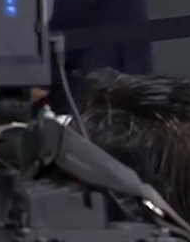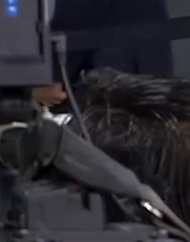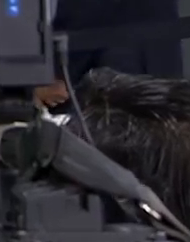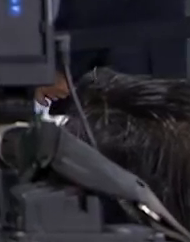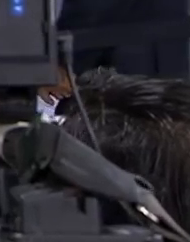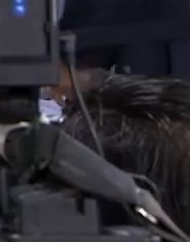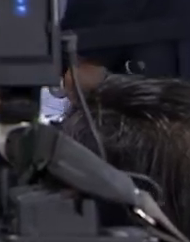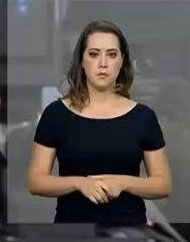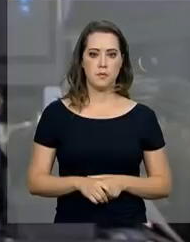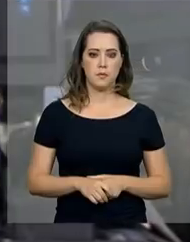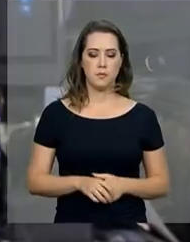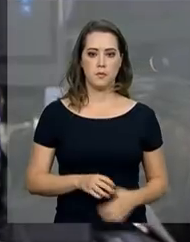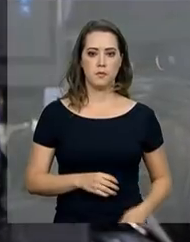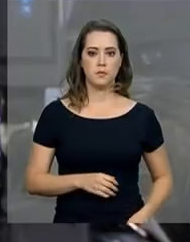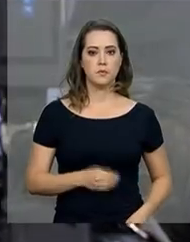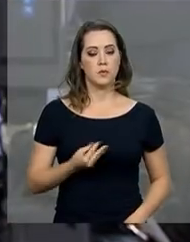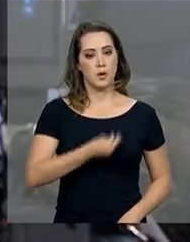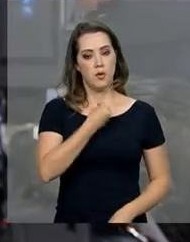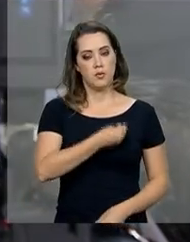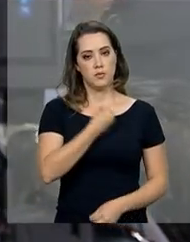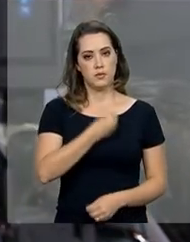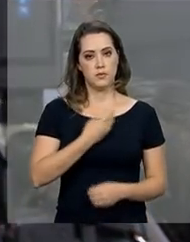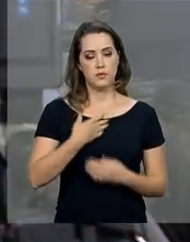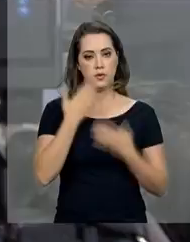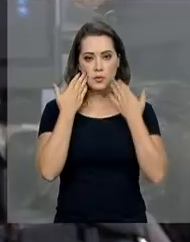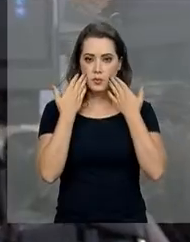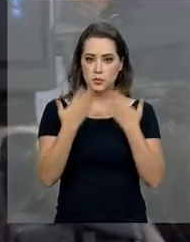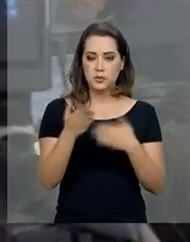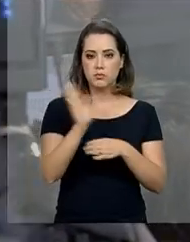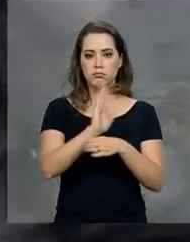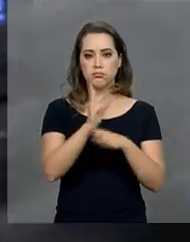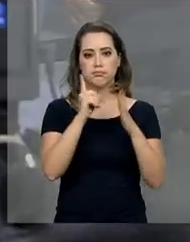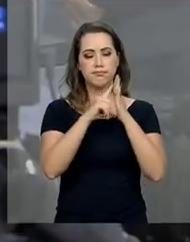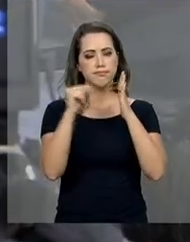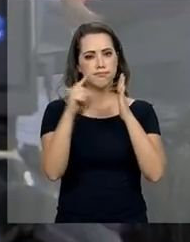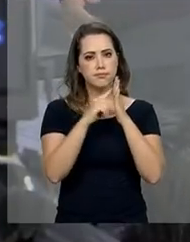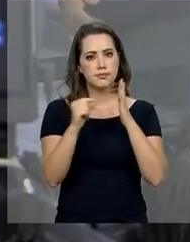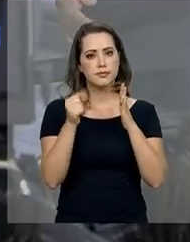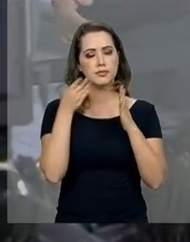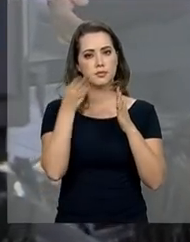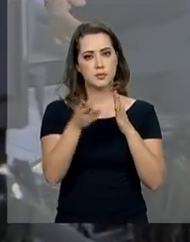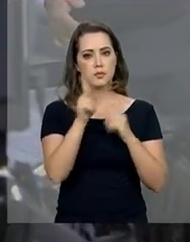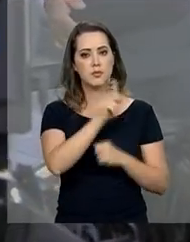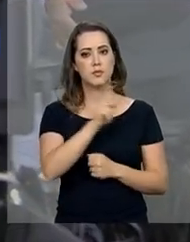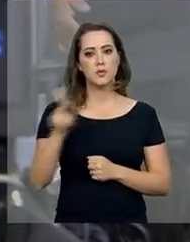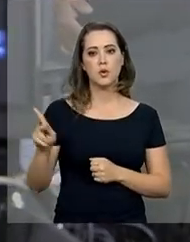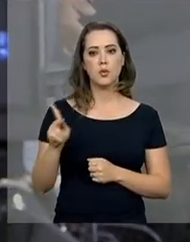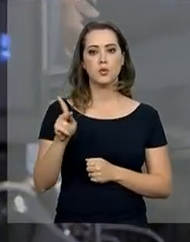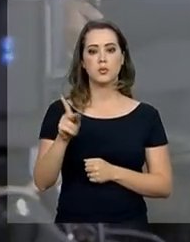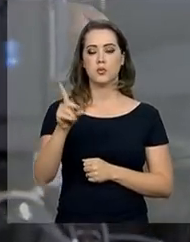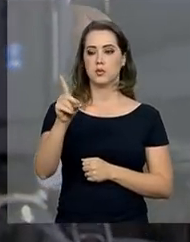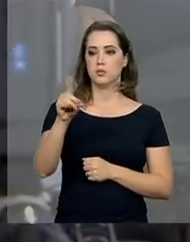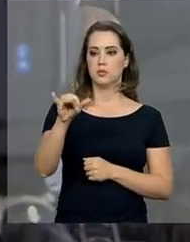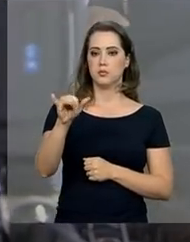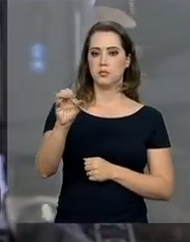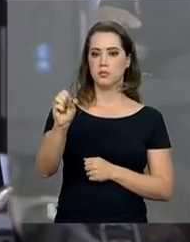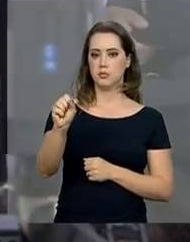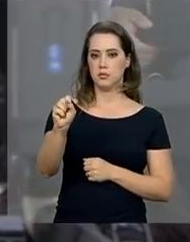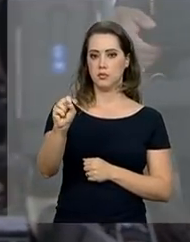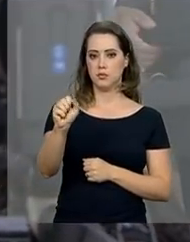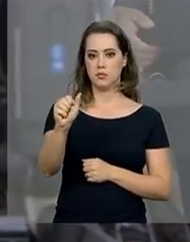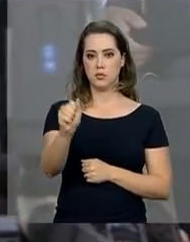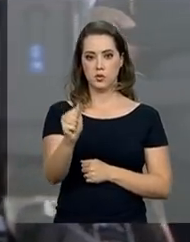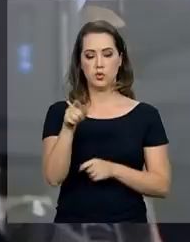estamos ao vivo com imagens do palácio do planalto em brasília o presidente em exercício dias sofre